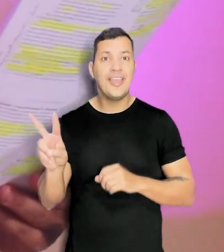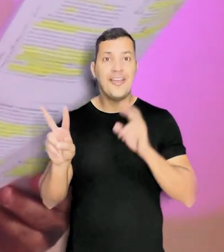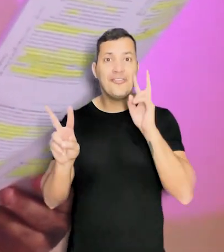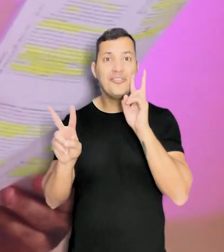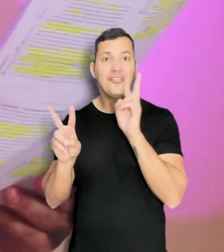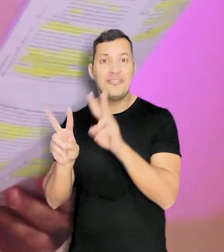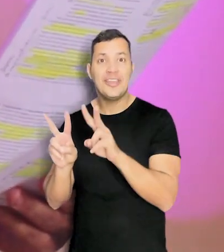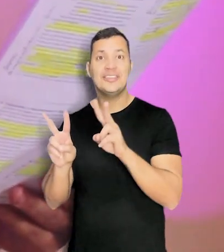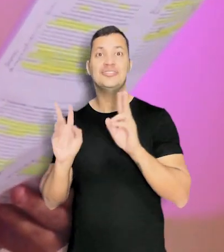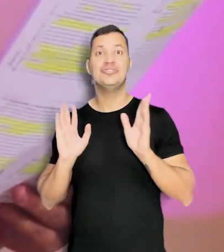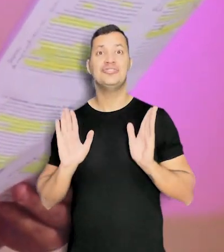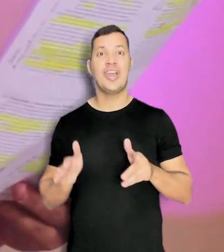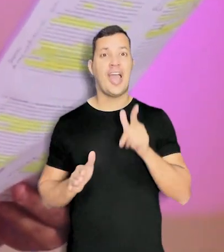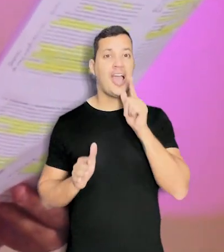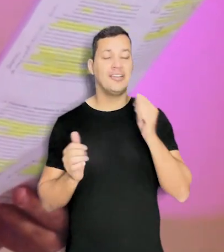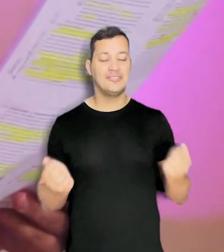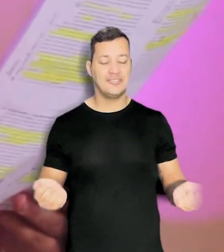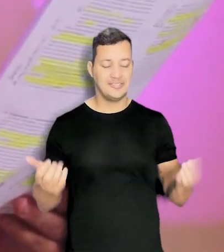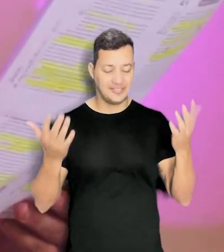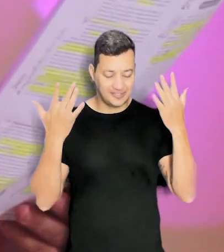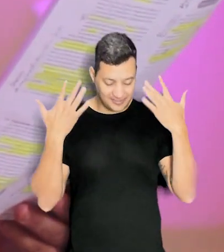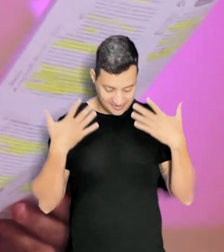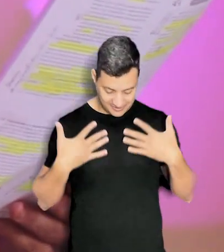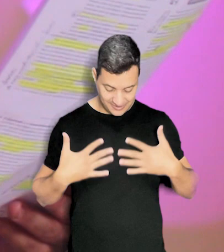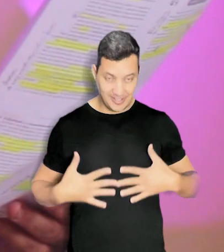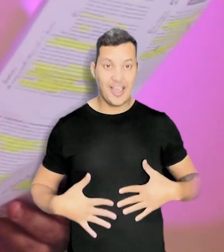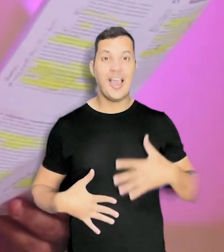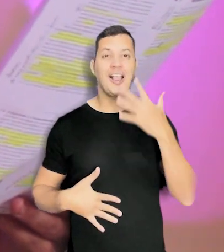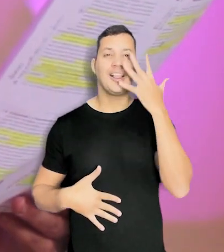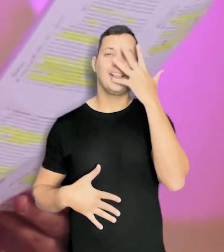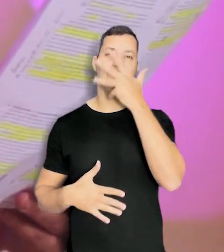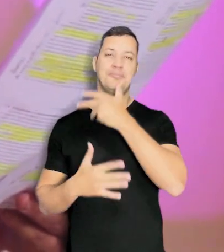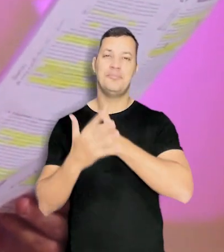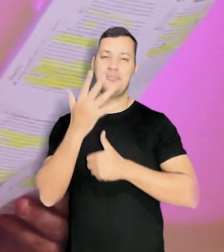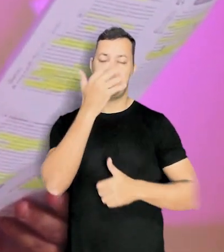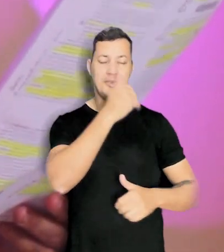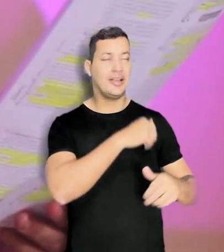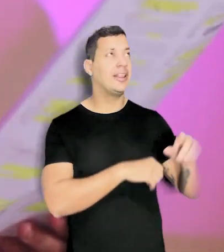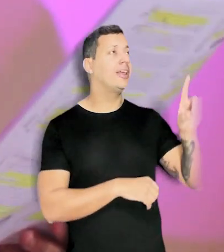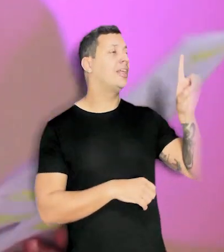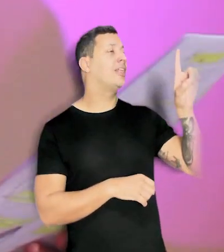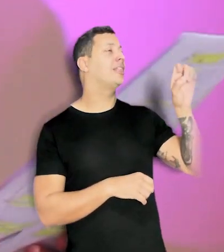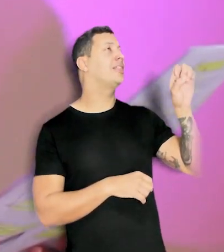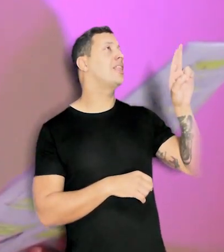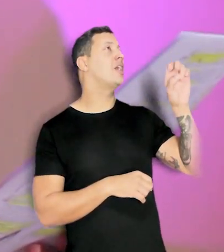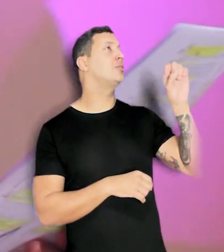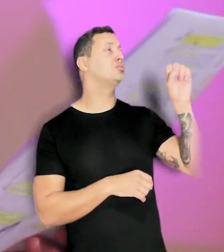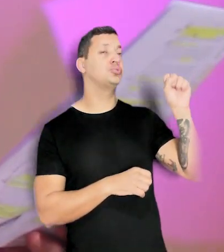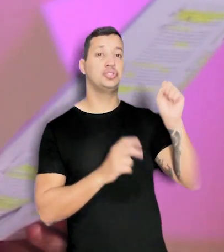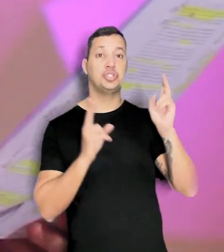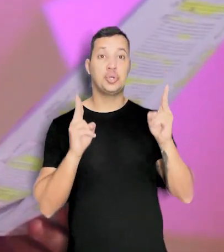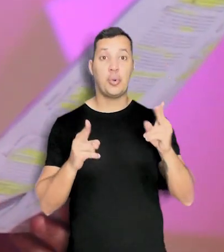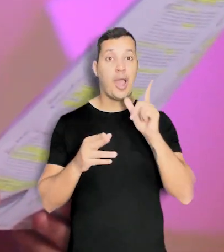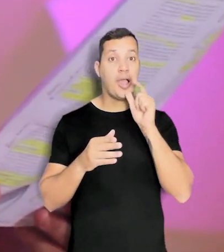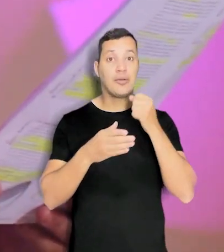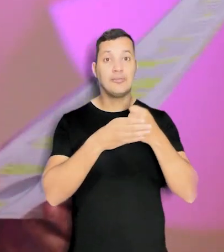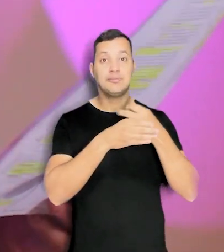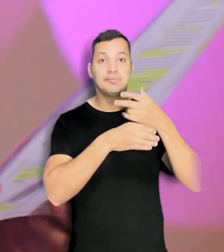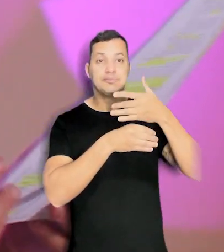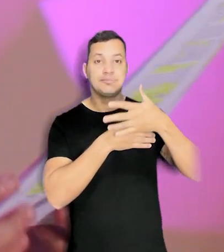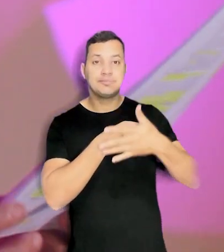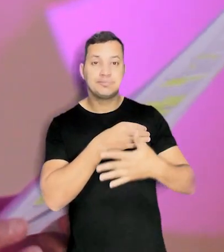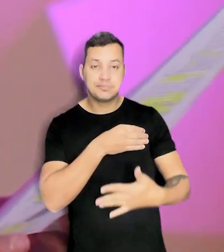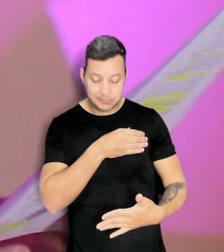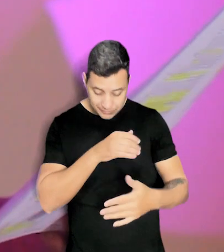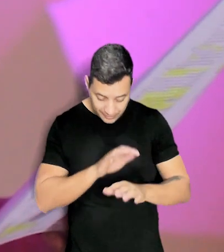que se banhava. Era bela, ó deuses, bela como a fonte cristalina, como